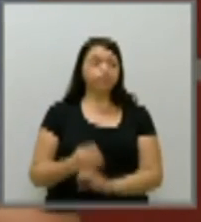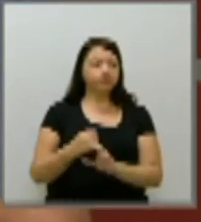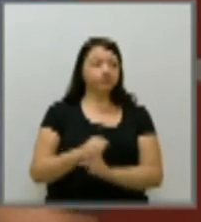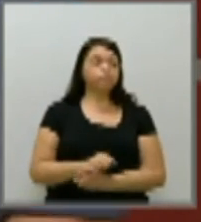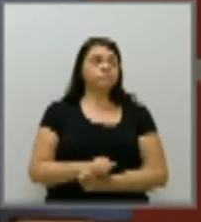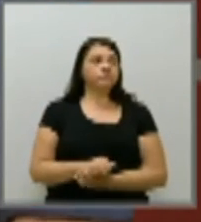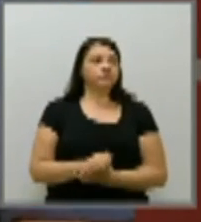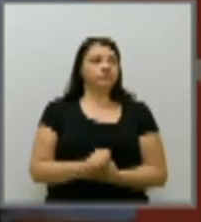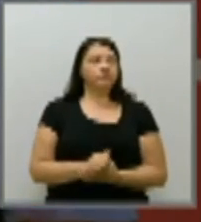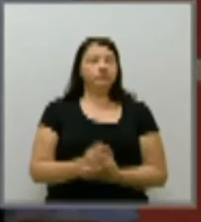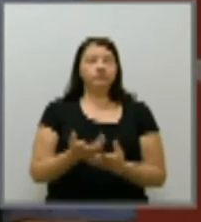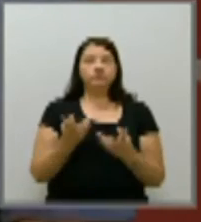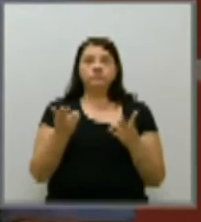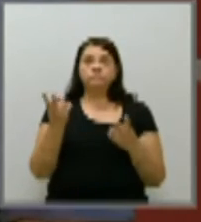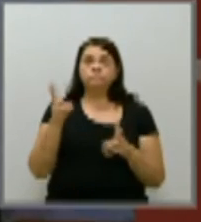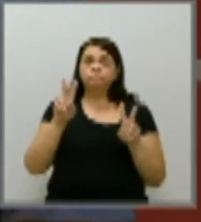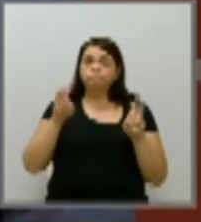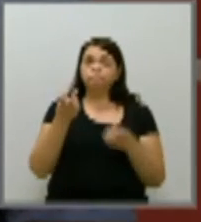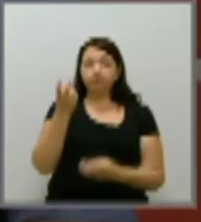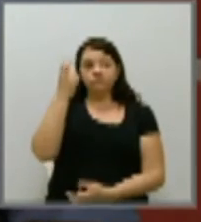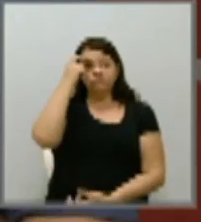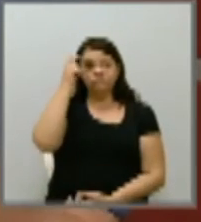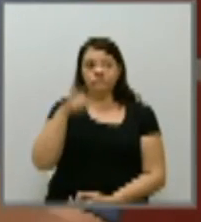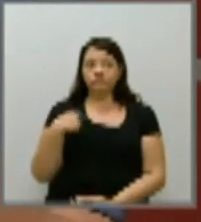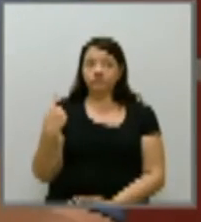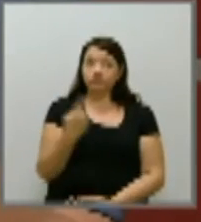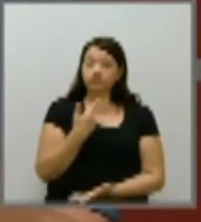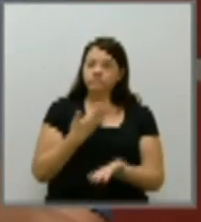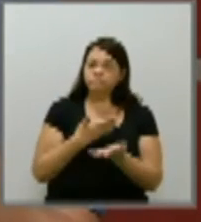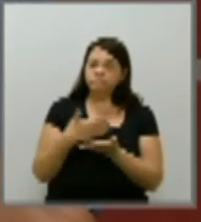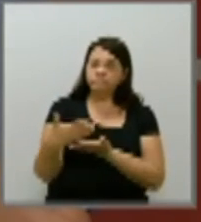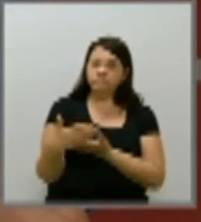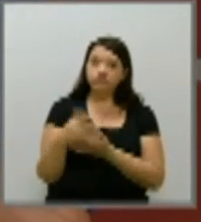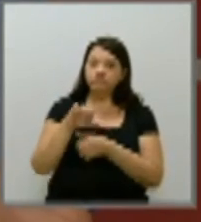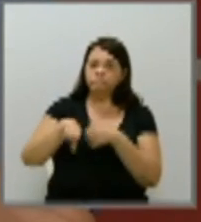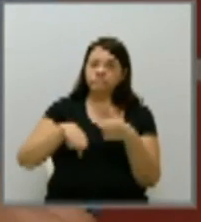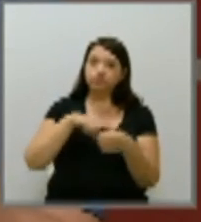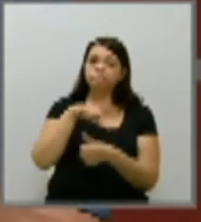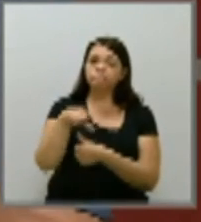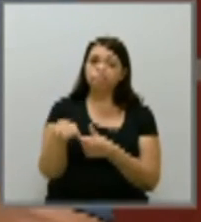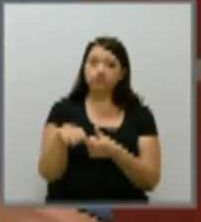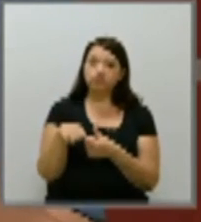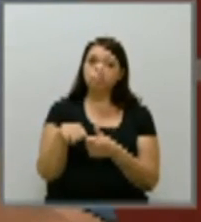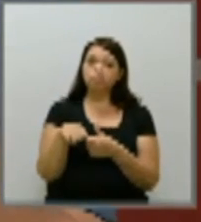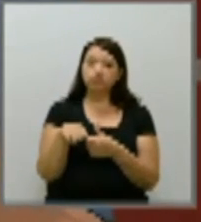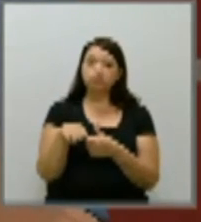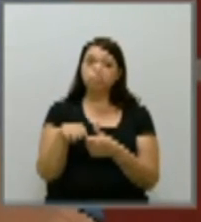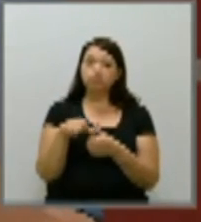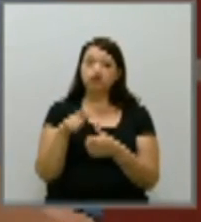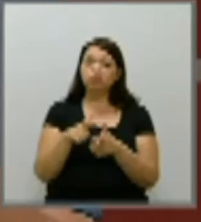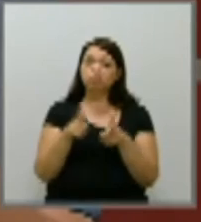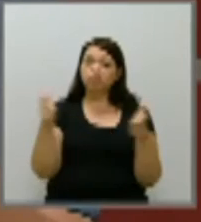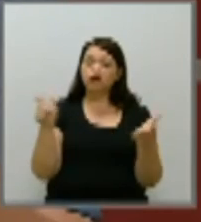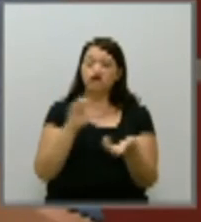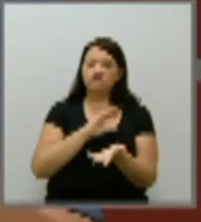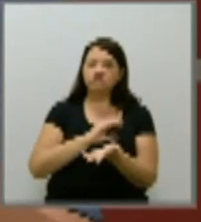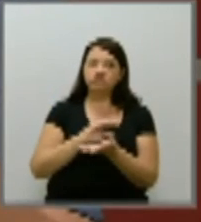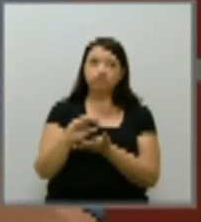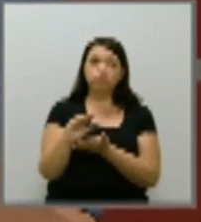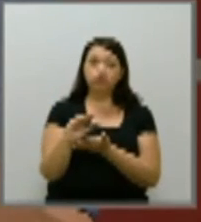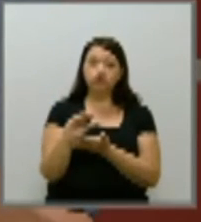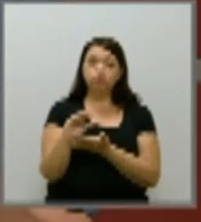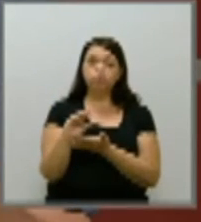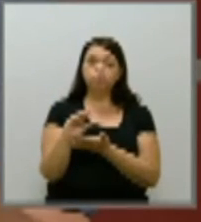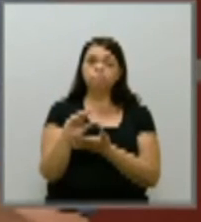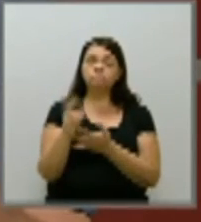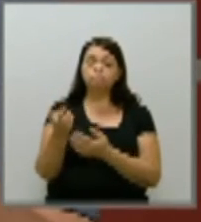A questão da cultura para nós começa, a mudança na questão da cultura para nós começa justamente nesse maior investimento